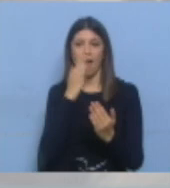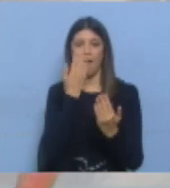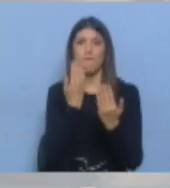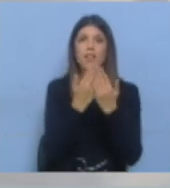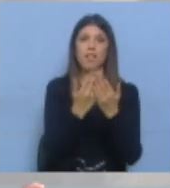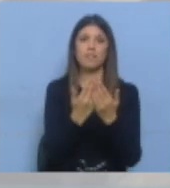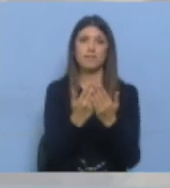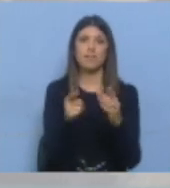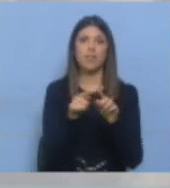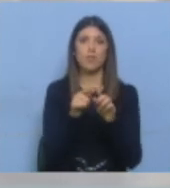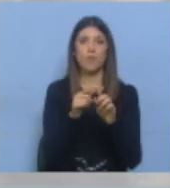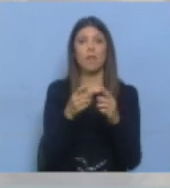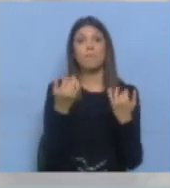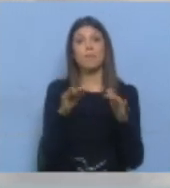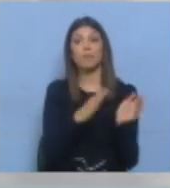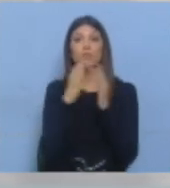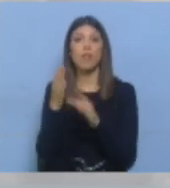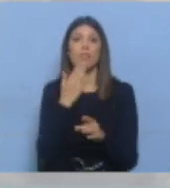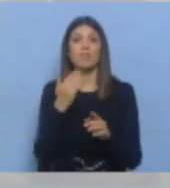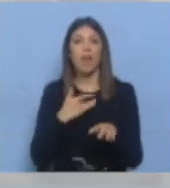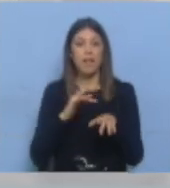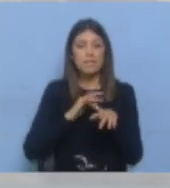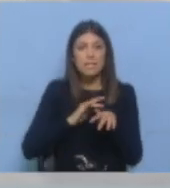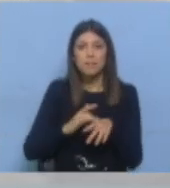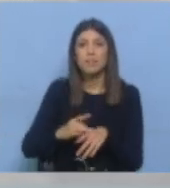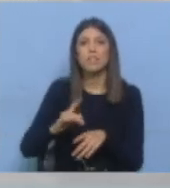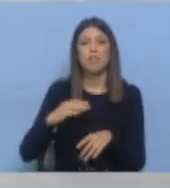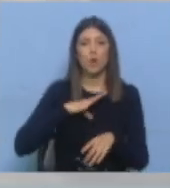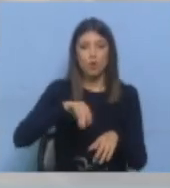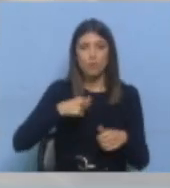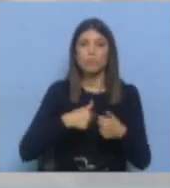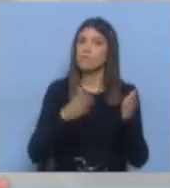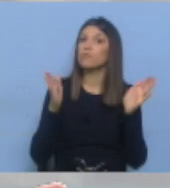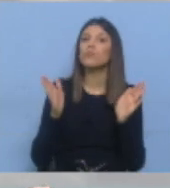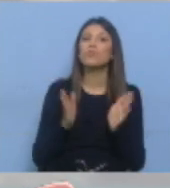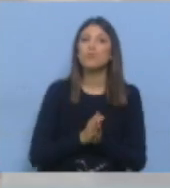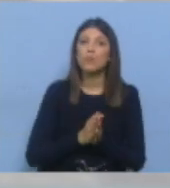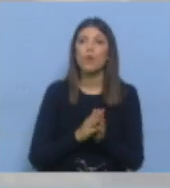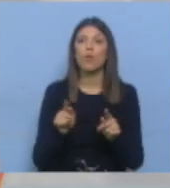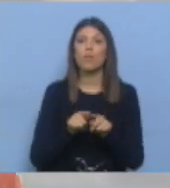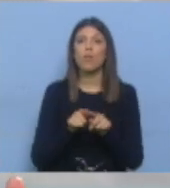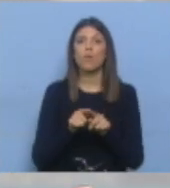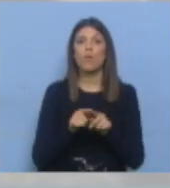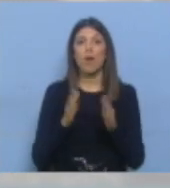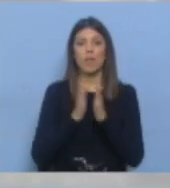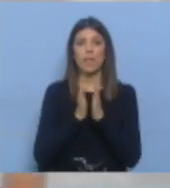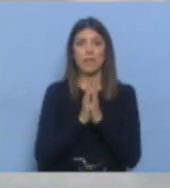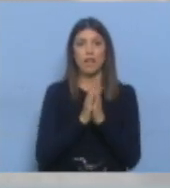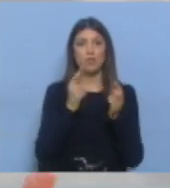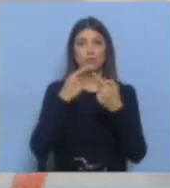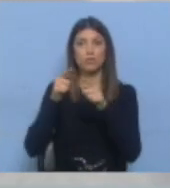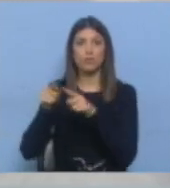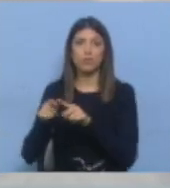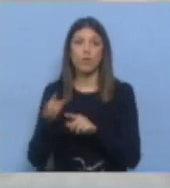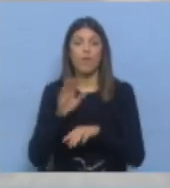sensibilização e vê-se isso também pelo esforço que as conferências episcopais no mundo inteiro têm feito, seguindo, sobretudo, aquele documento-chave, que eu